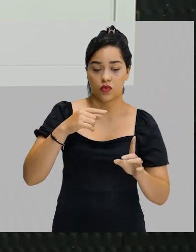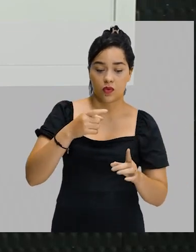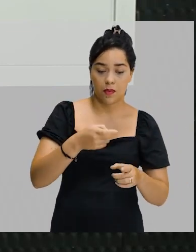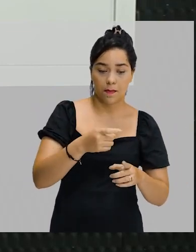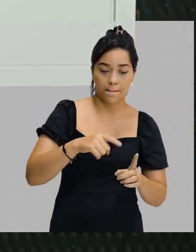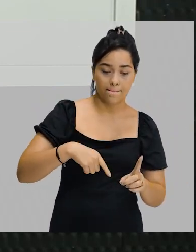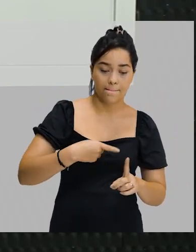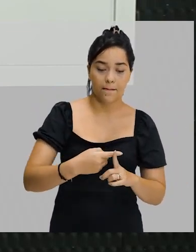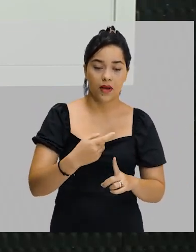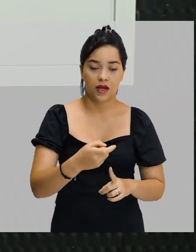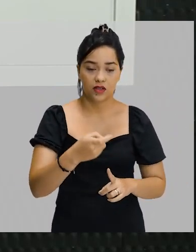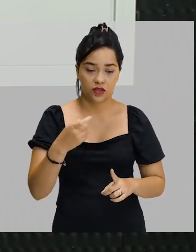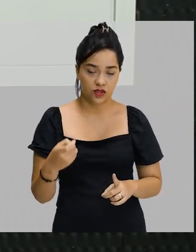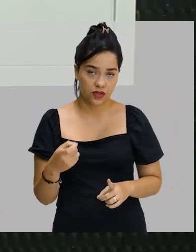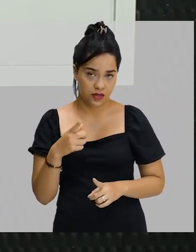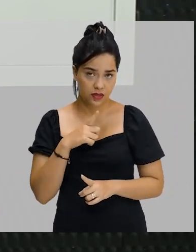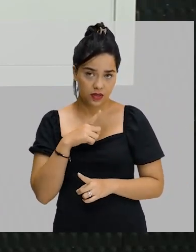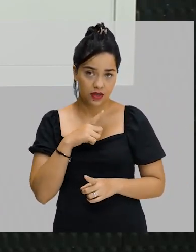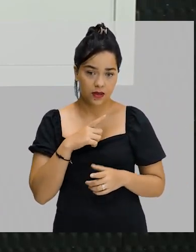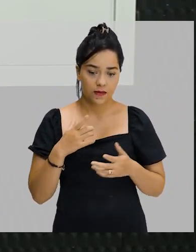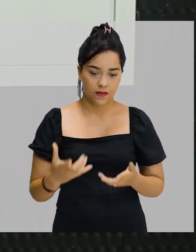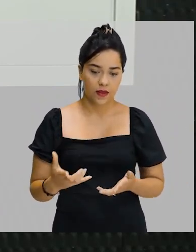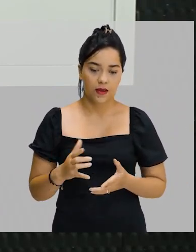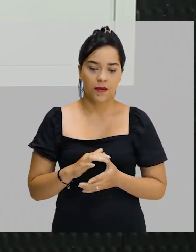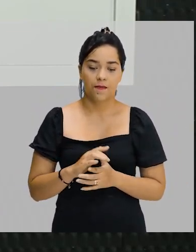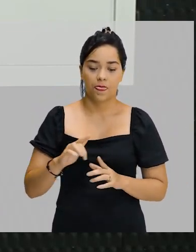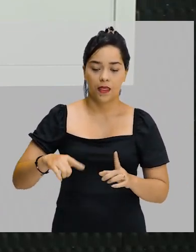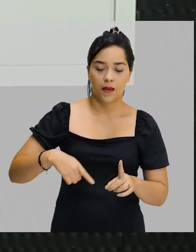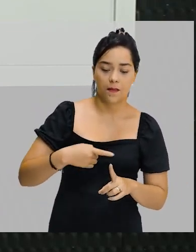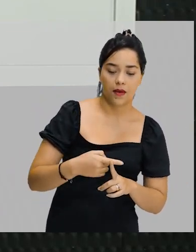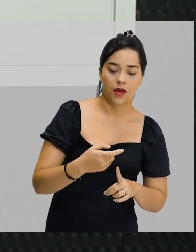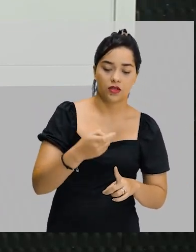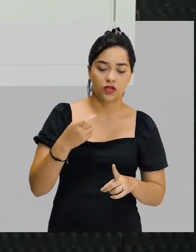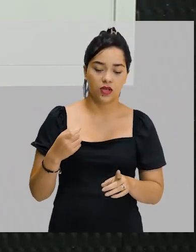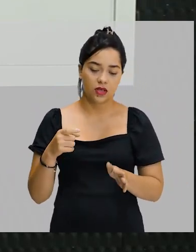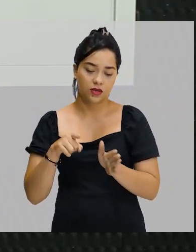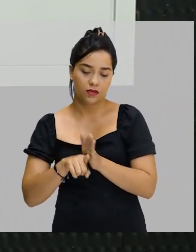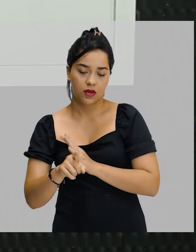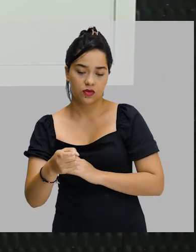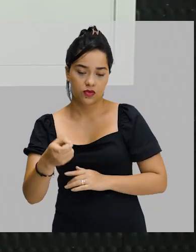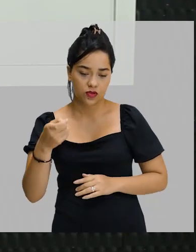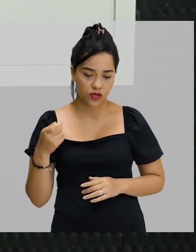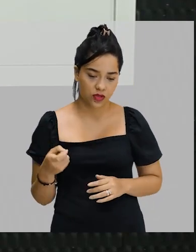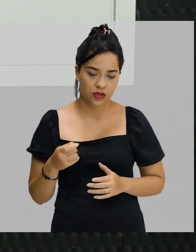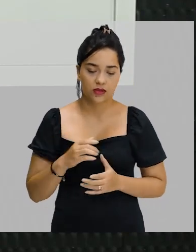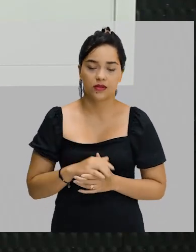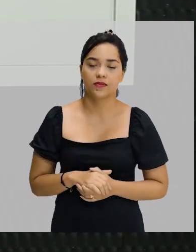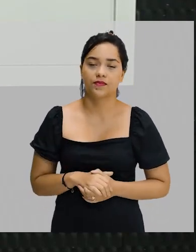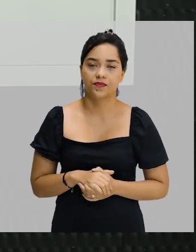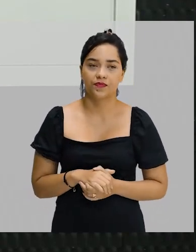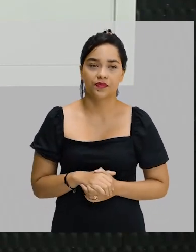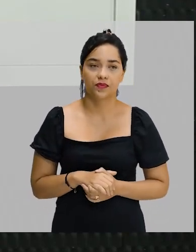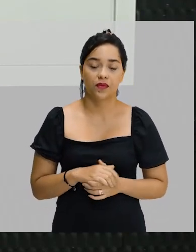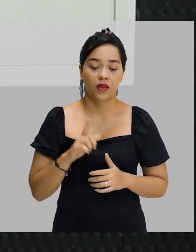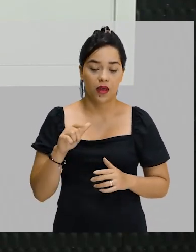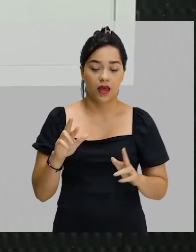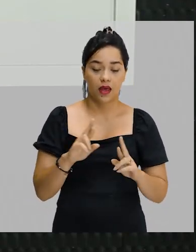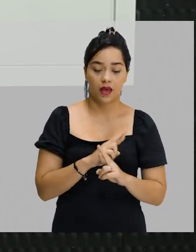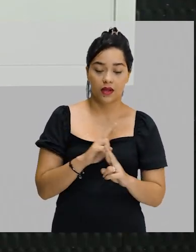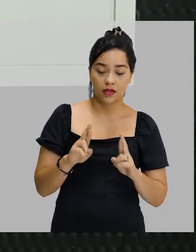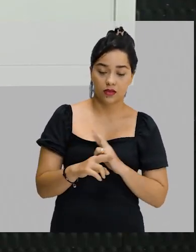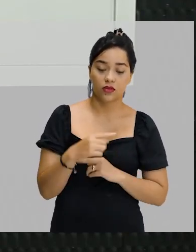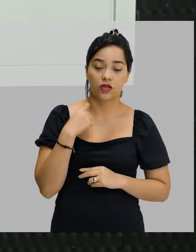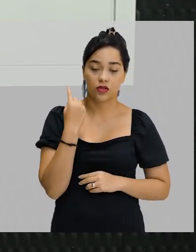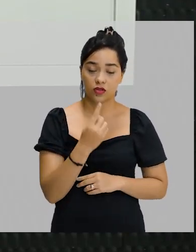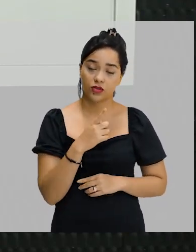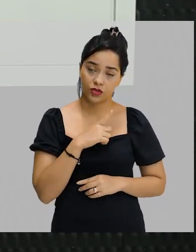x e ficar nessa situação, né? Vai no mais x, vai lá no menos x e por aí vai, tá certo? Foi a relação que nós fizemos de